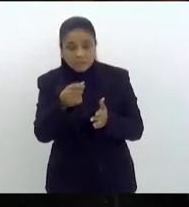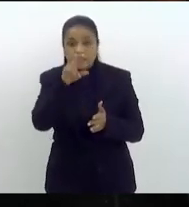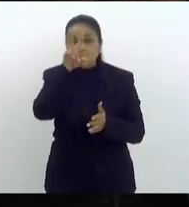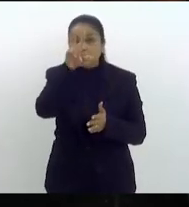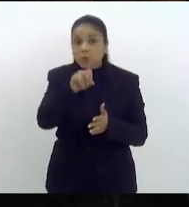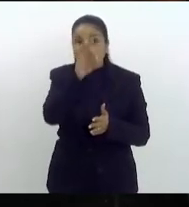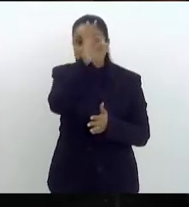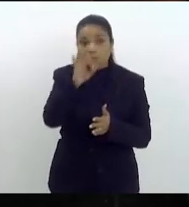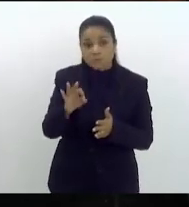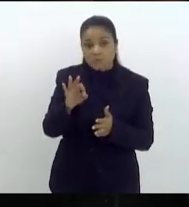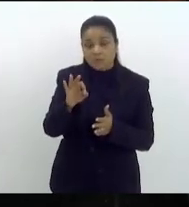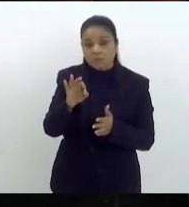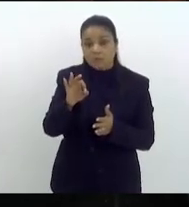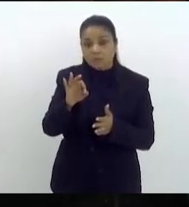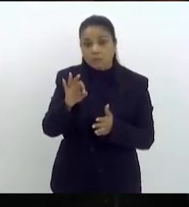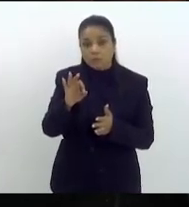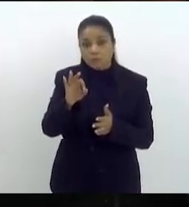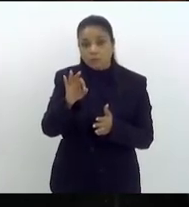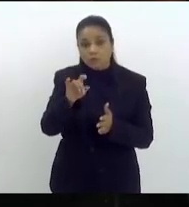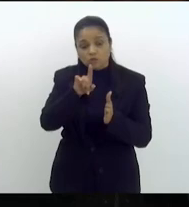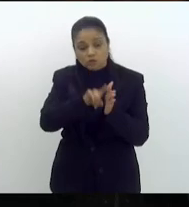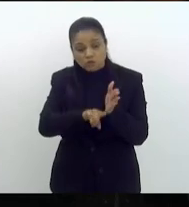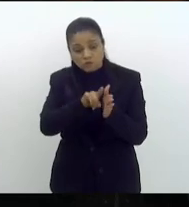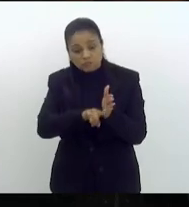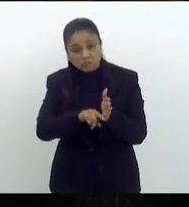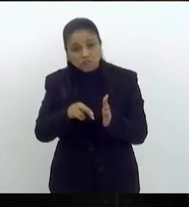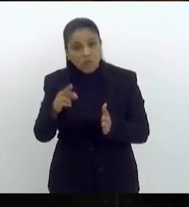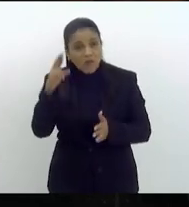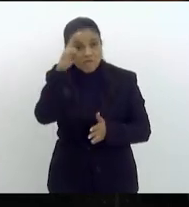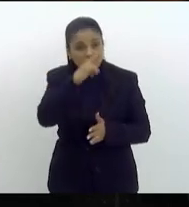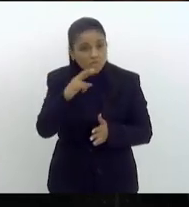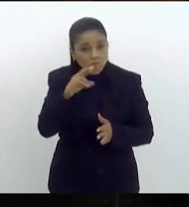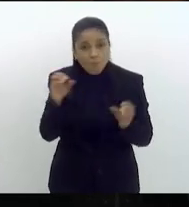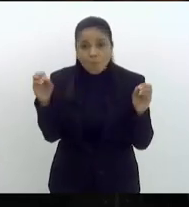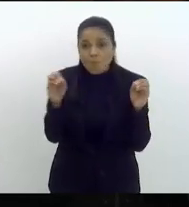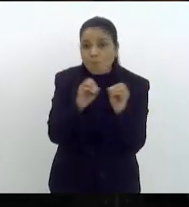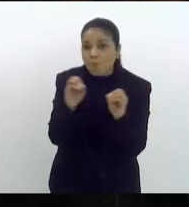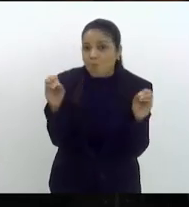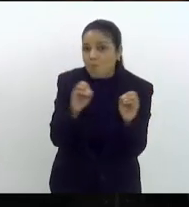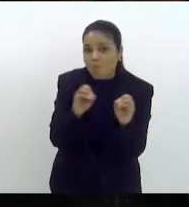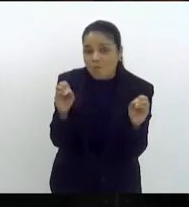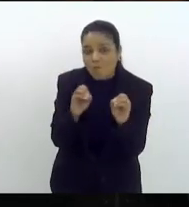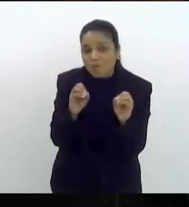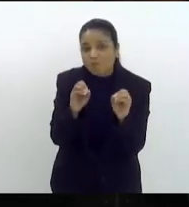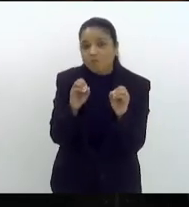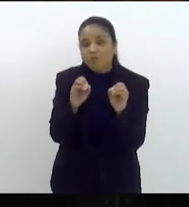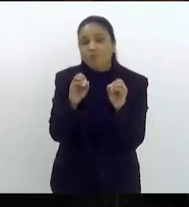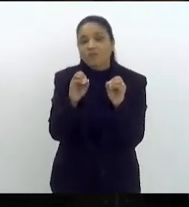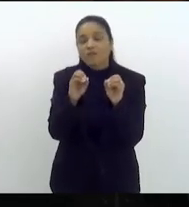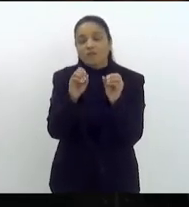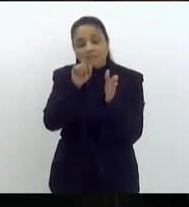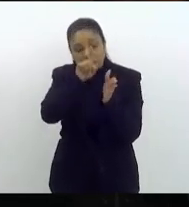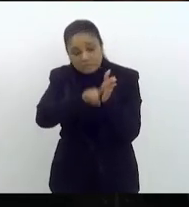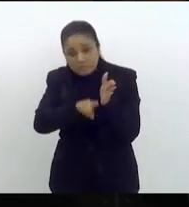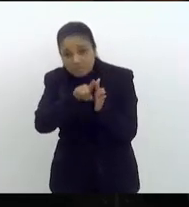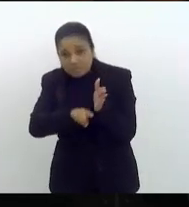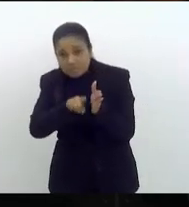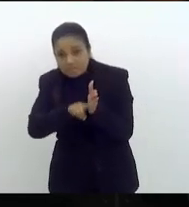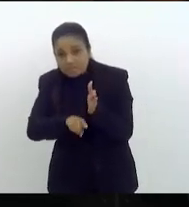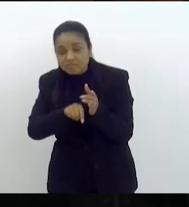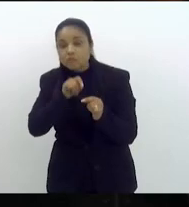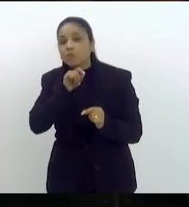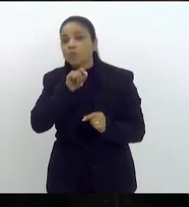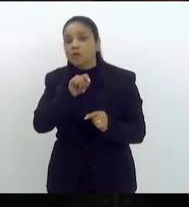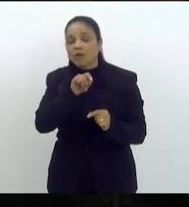e essa batimentos ninguém fiscalizava porque a grande maioria desse abatimento se dá enfrentamento